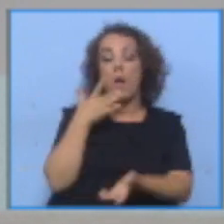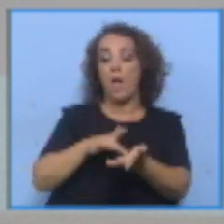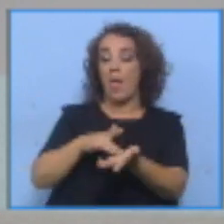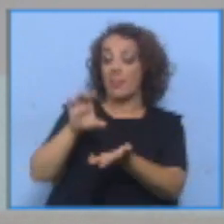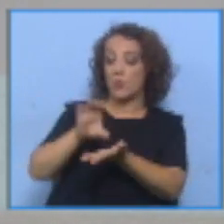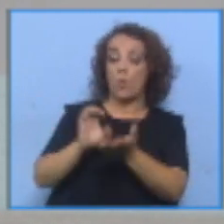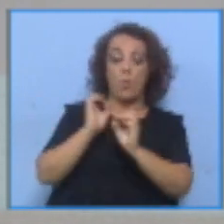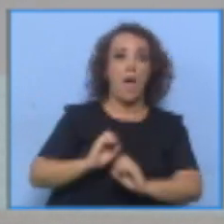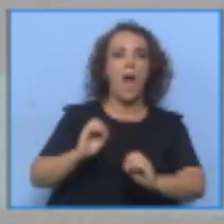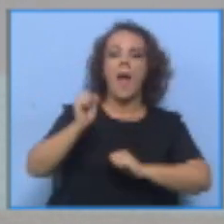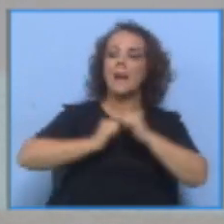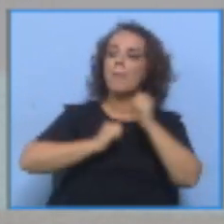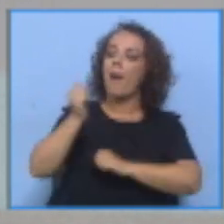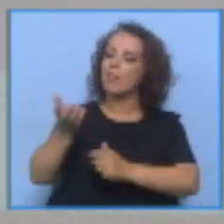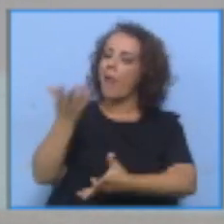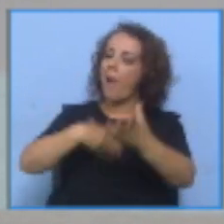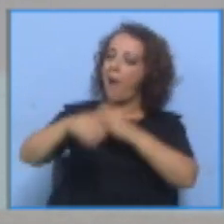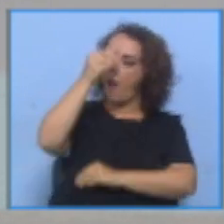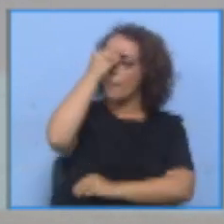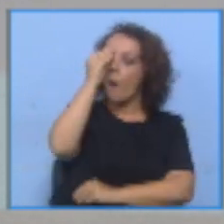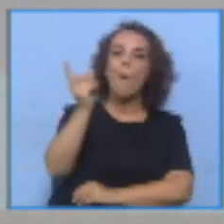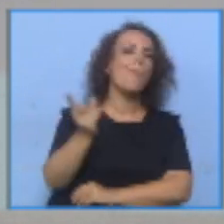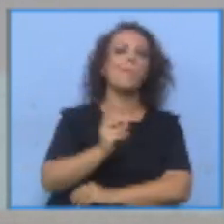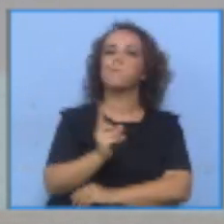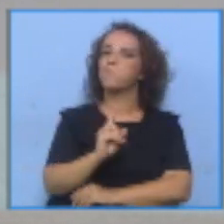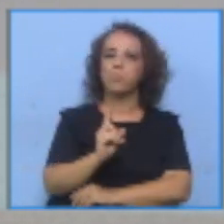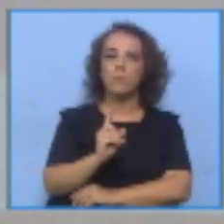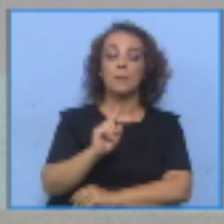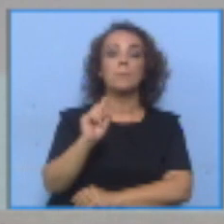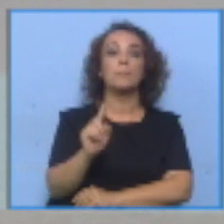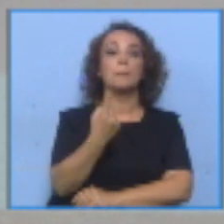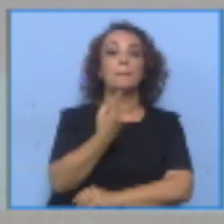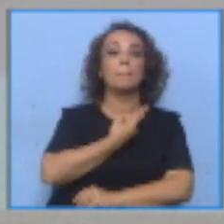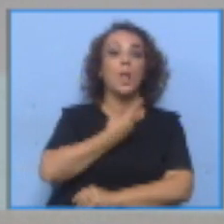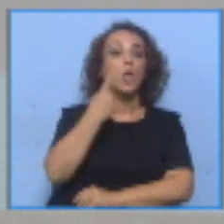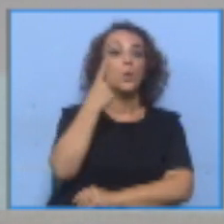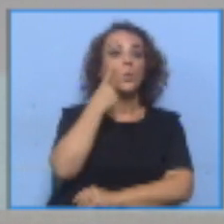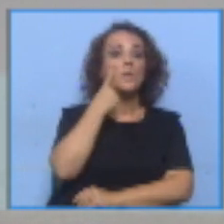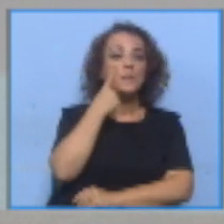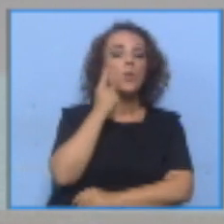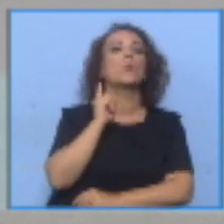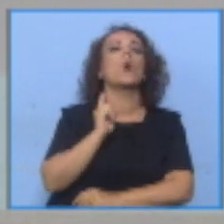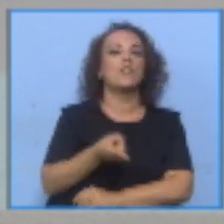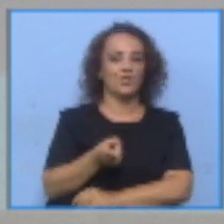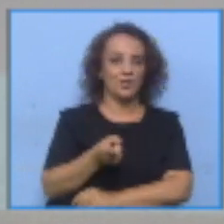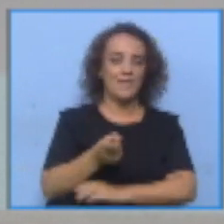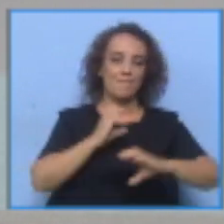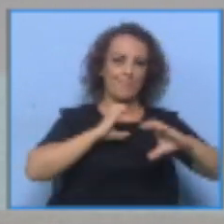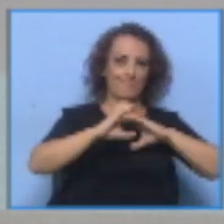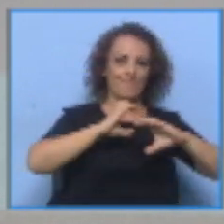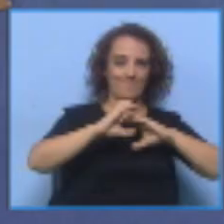há gramáticas para a gente aprender a língua. Então, a primeira tarefa de conhecimento é conseguir